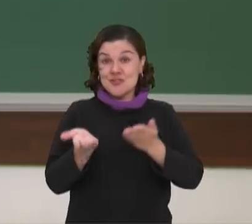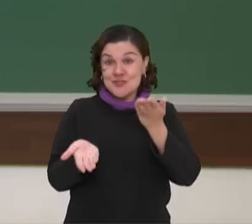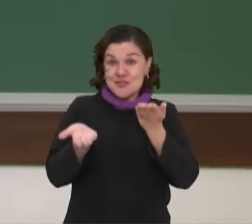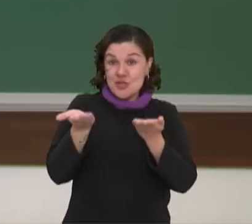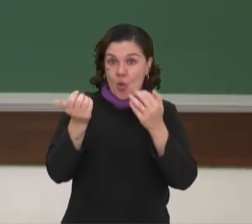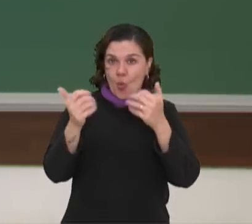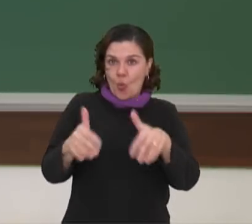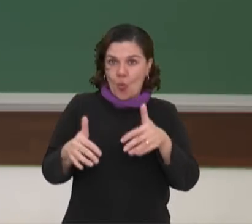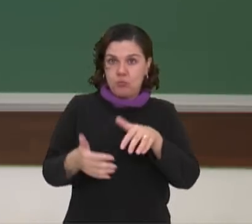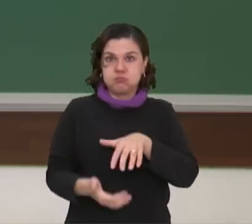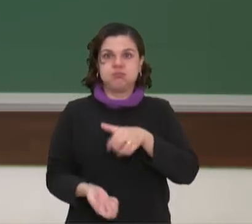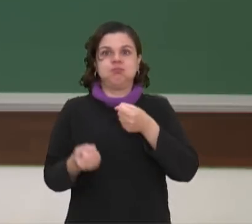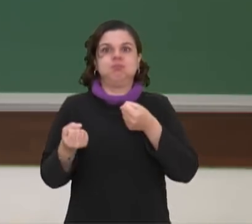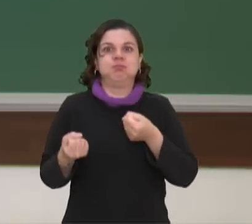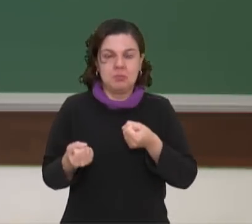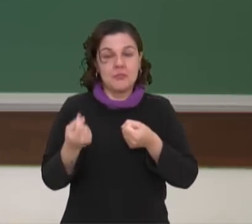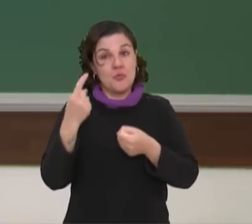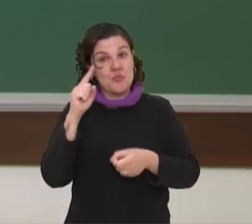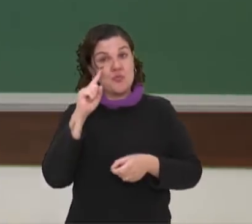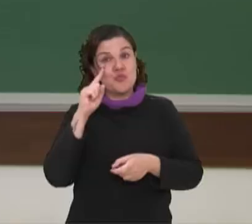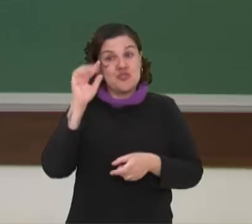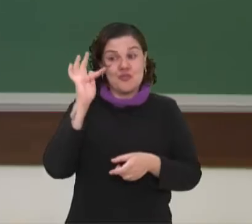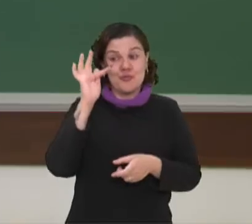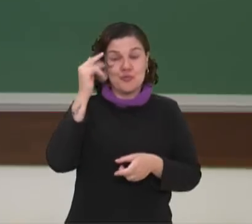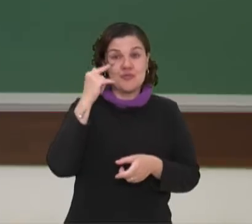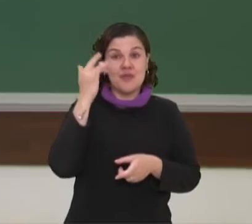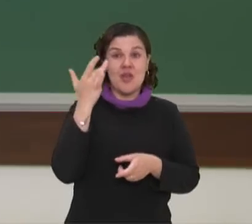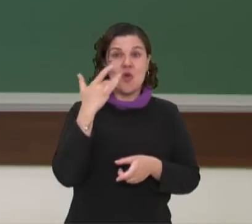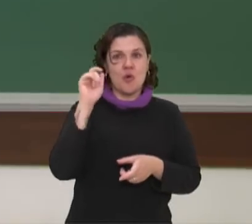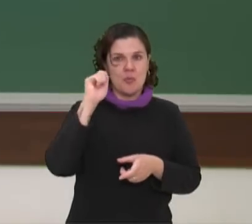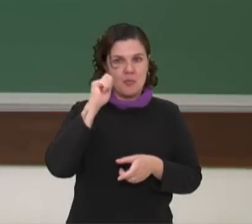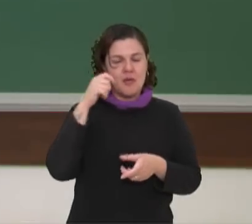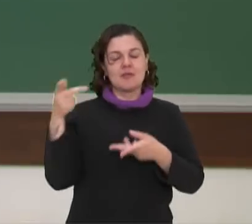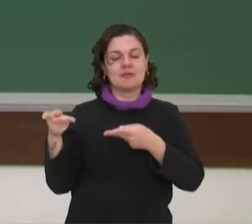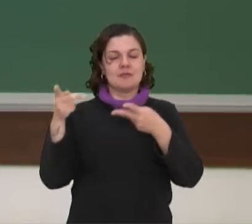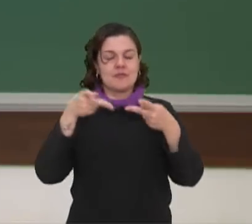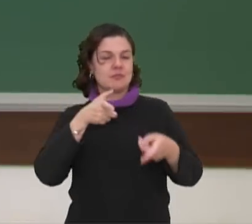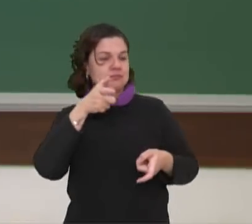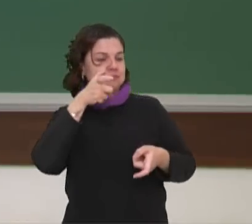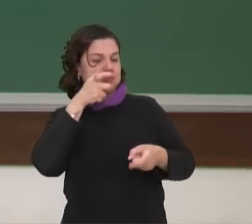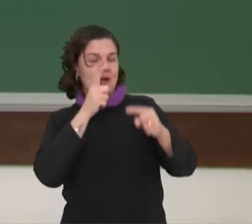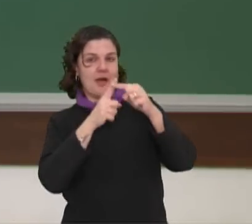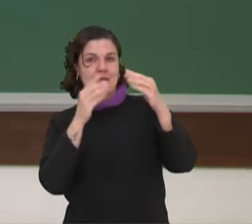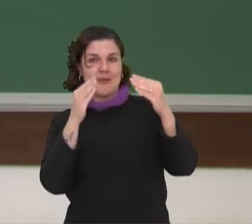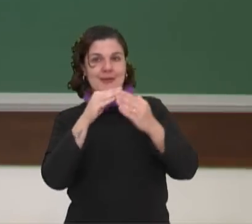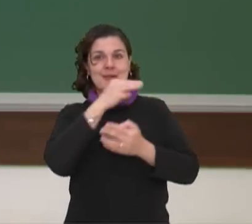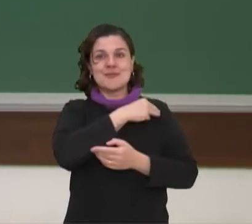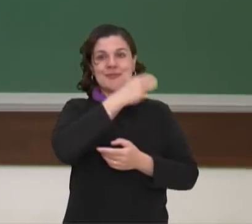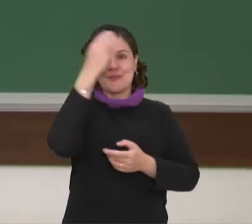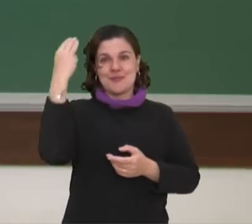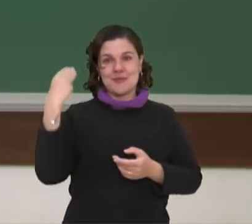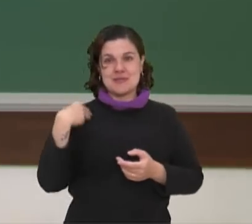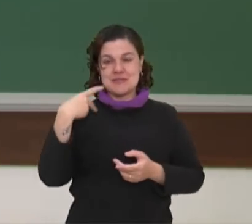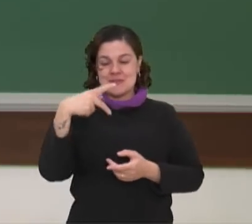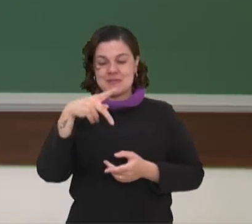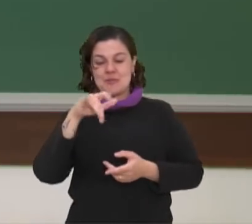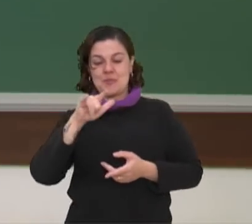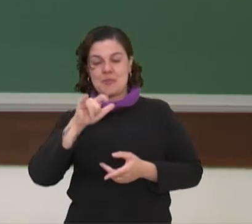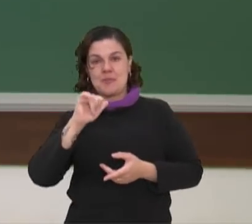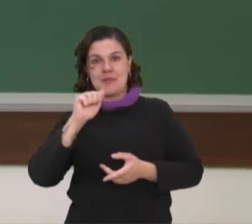então. Se você um dia for para Ouro Preto, não deixe de visitar essa igreja, a igreja matriz de Nossa Senhora do